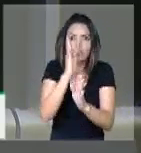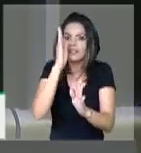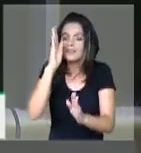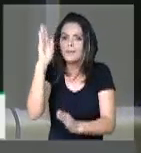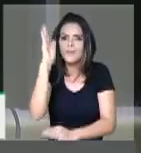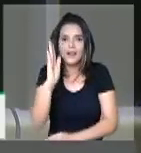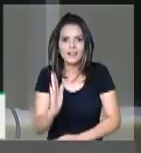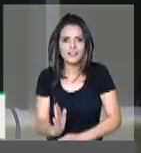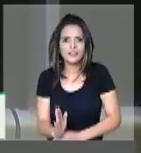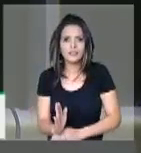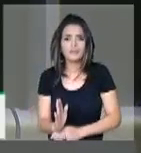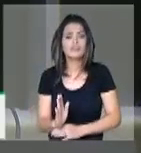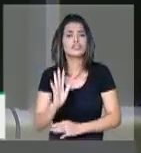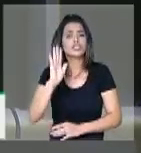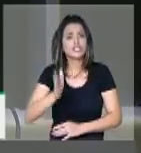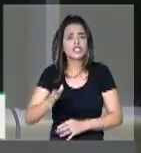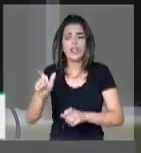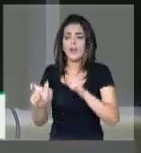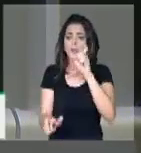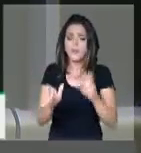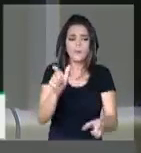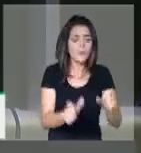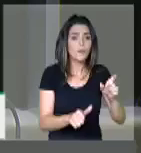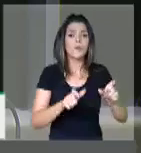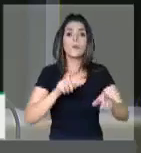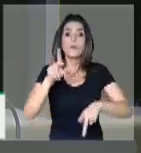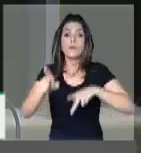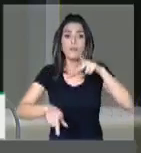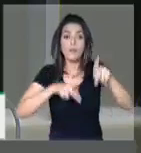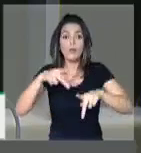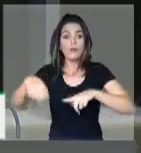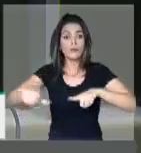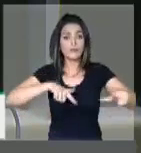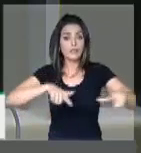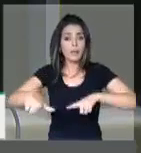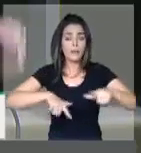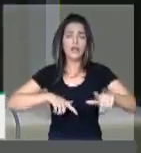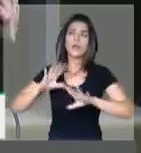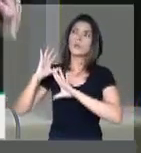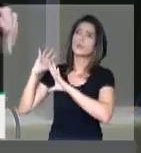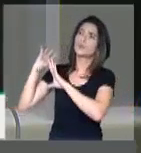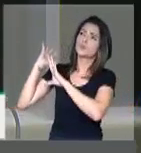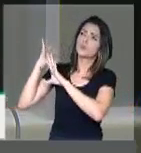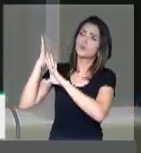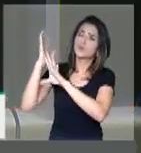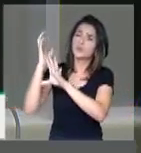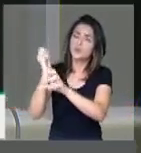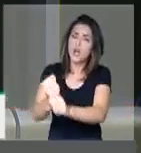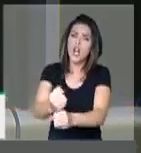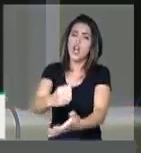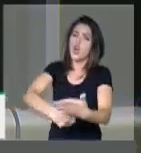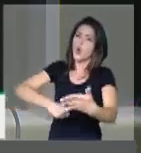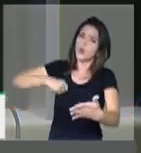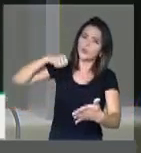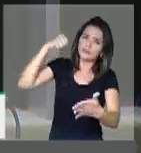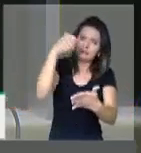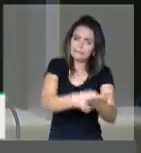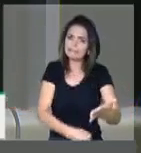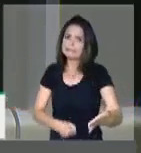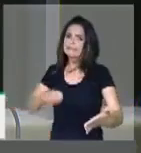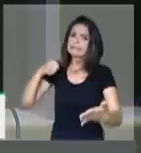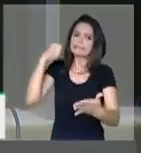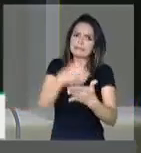reconhecimento. É fato que desde o ano passado, quando esta casa, quando o Congresso